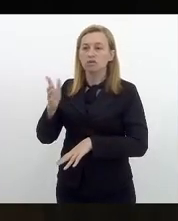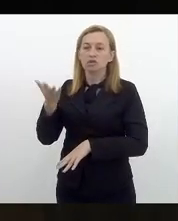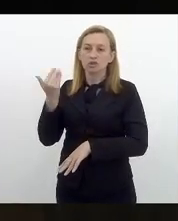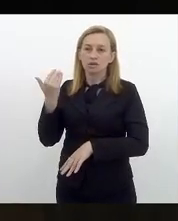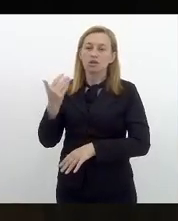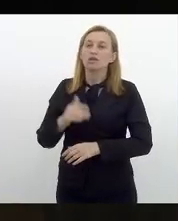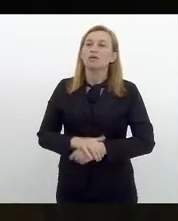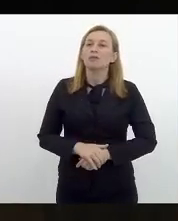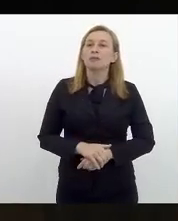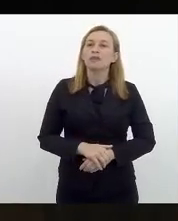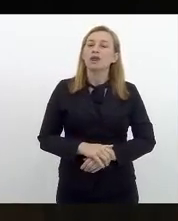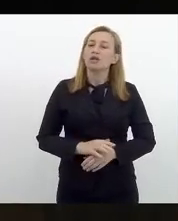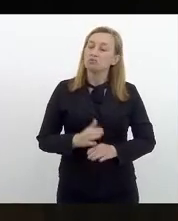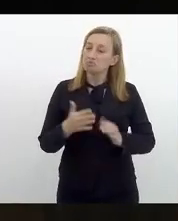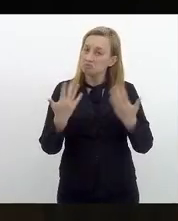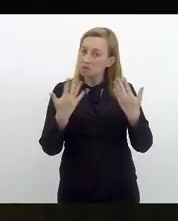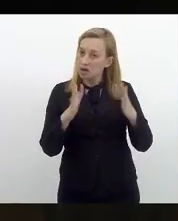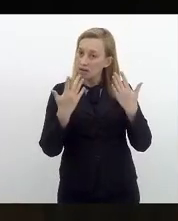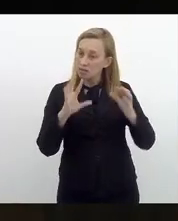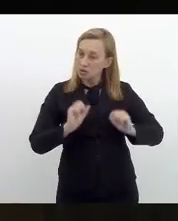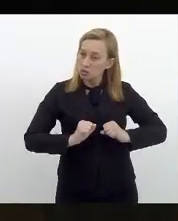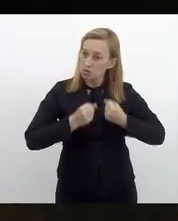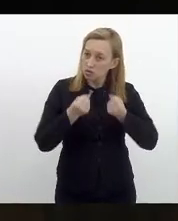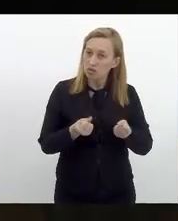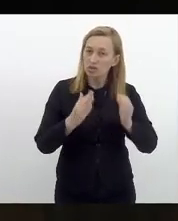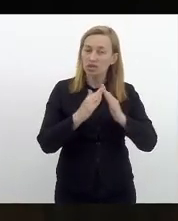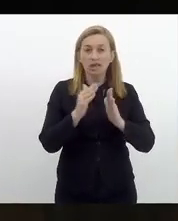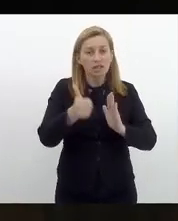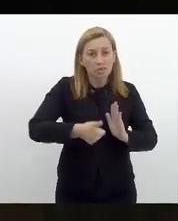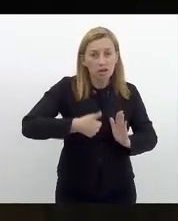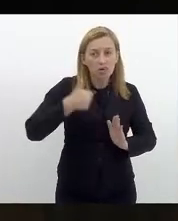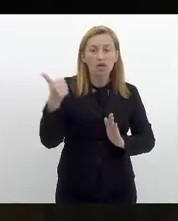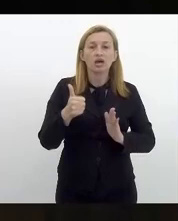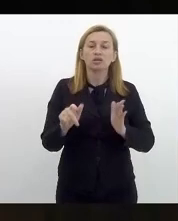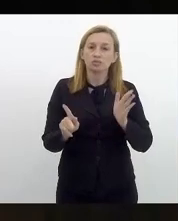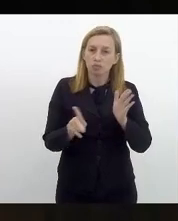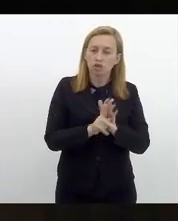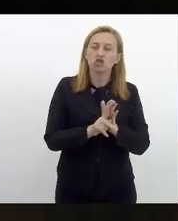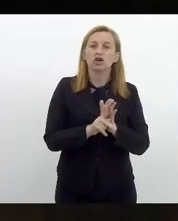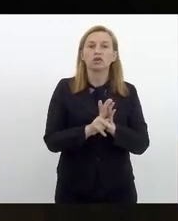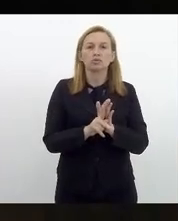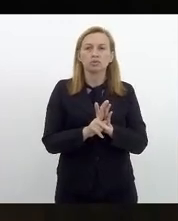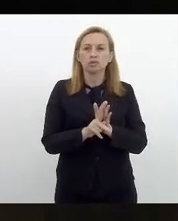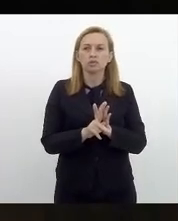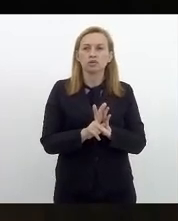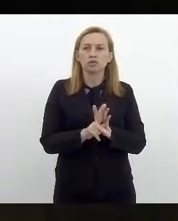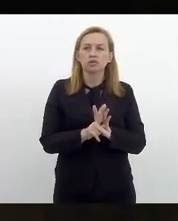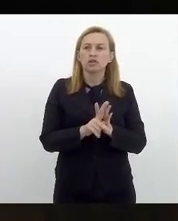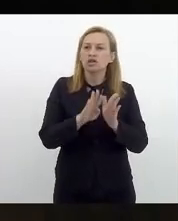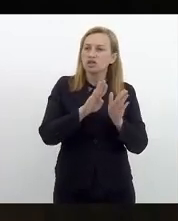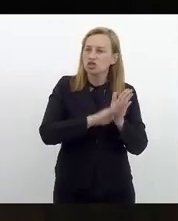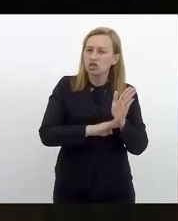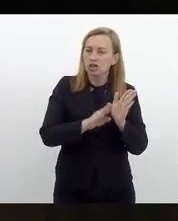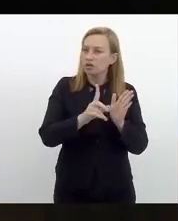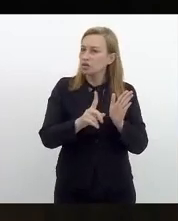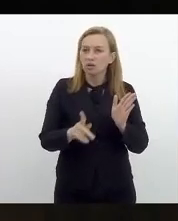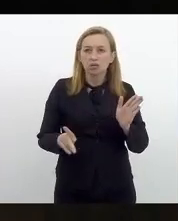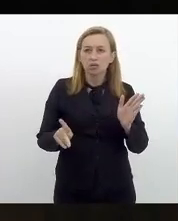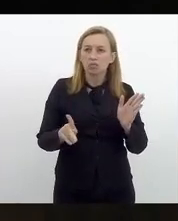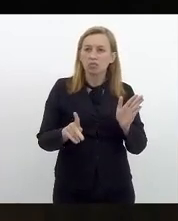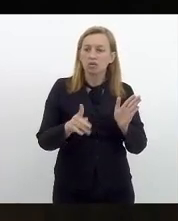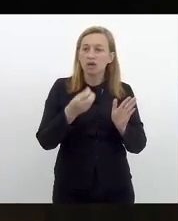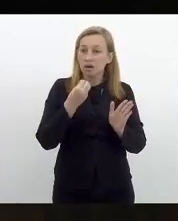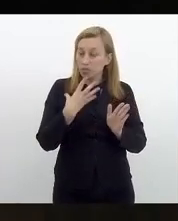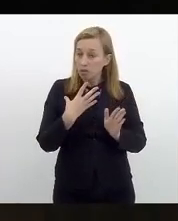Louvo o esforço realmente desta casa de ter melhorado muito projeto e de ter tirado que não era